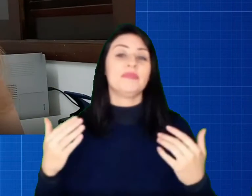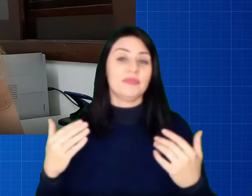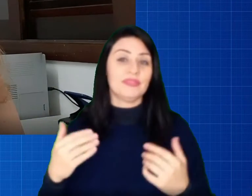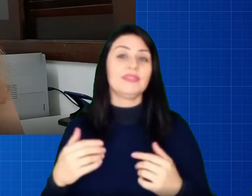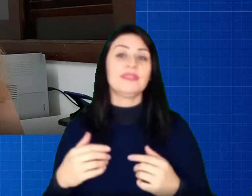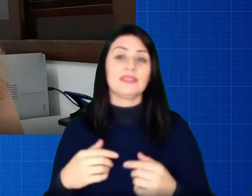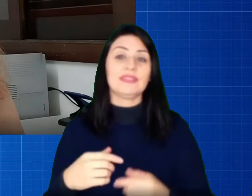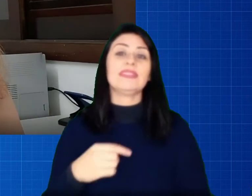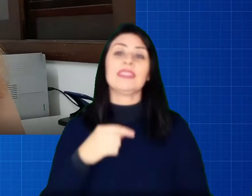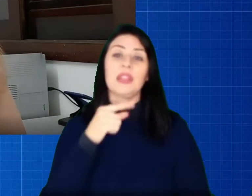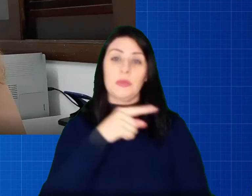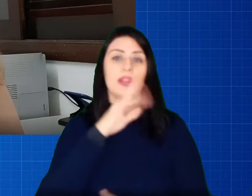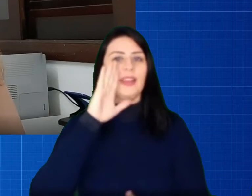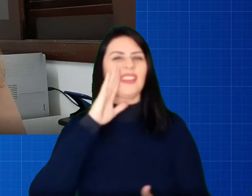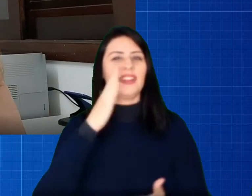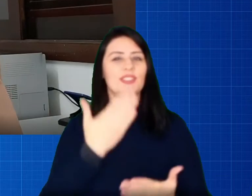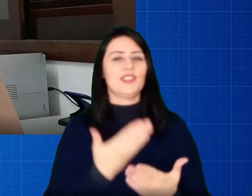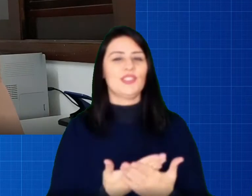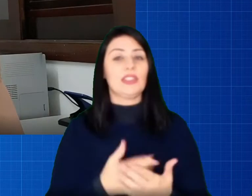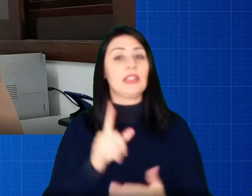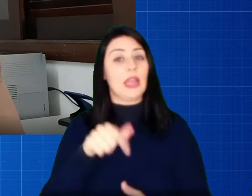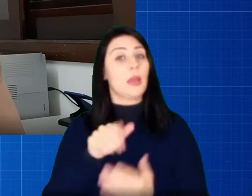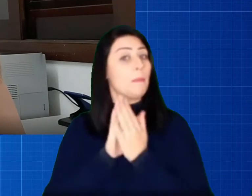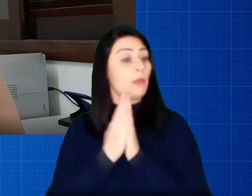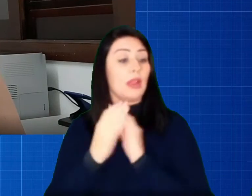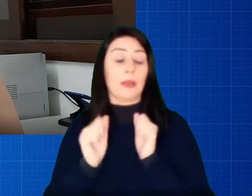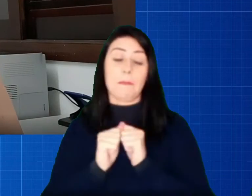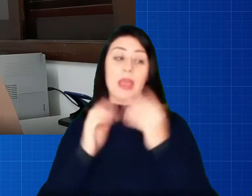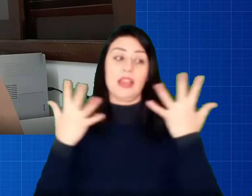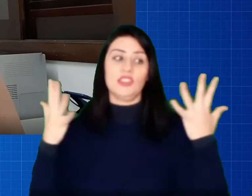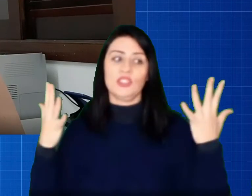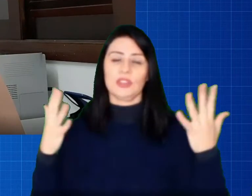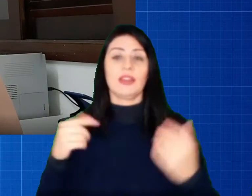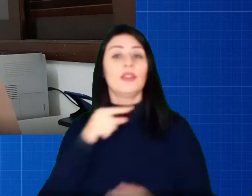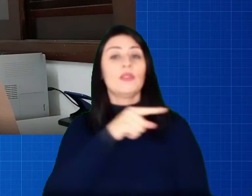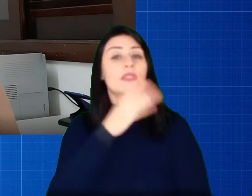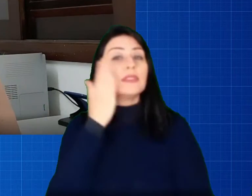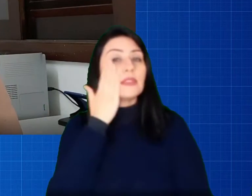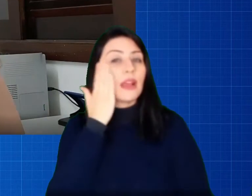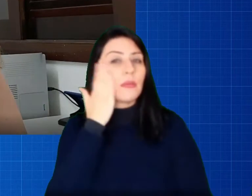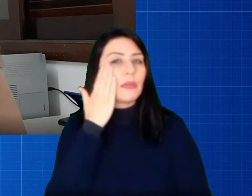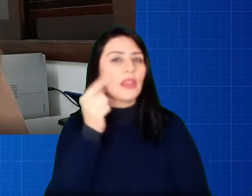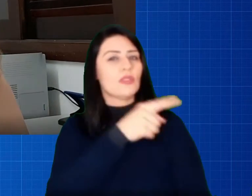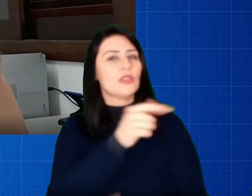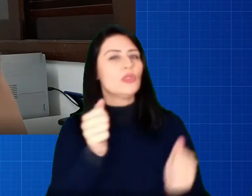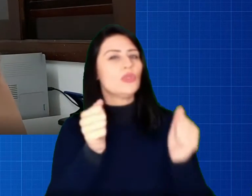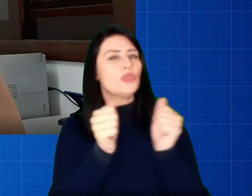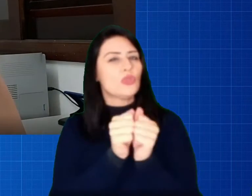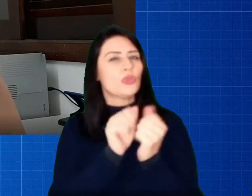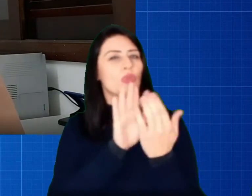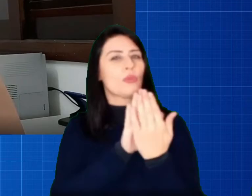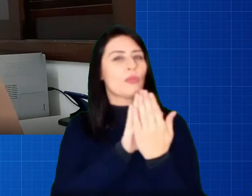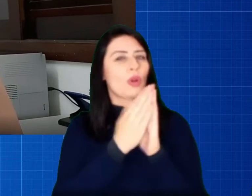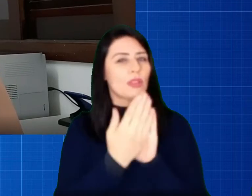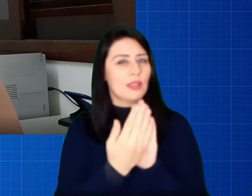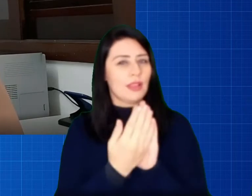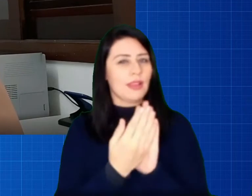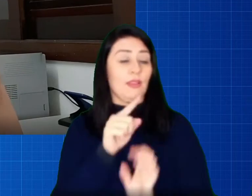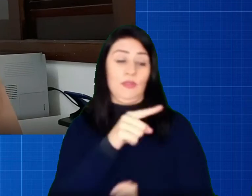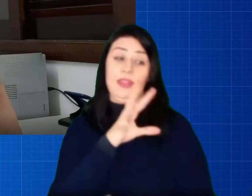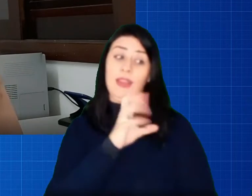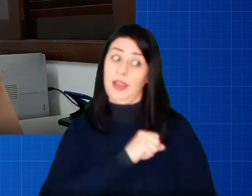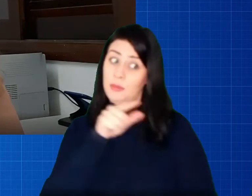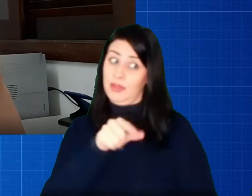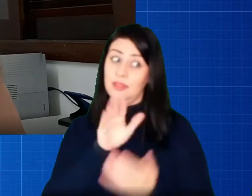uma boneca mágica. Por isso que eu digo que só funciona até uma hora, que depois a criança não acredita mais. Ela é uma boneca mágica. E